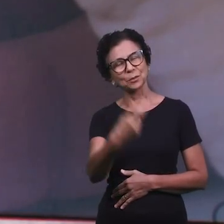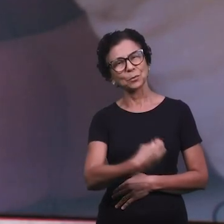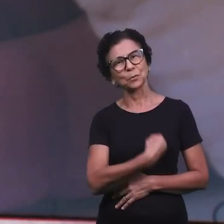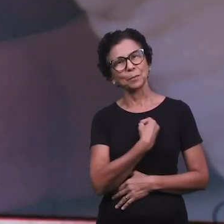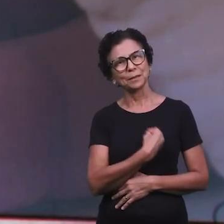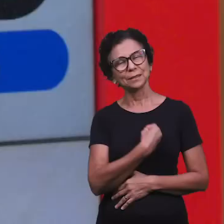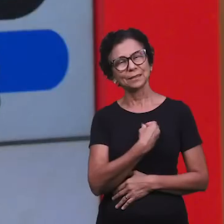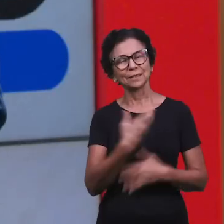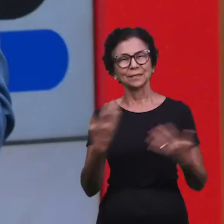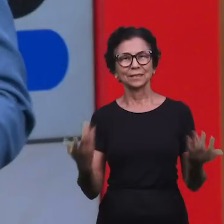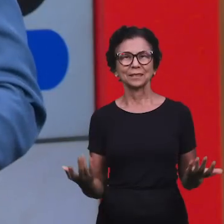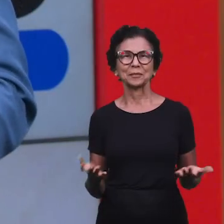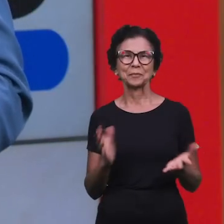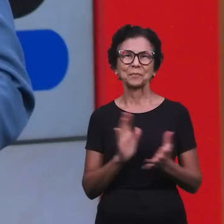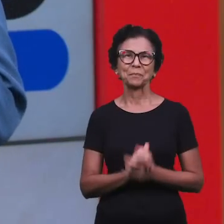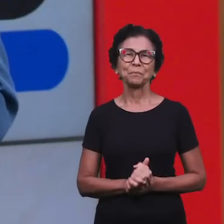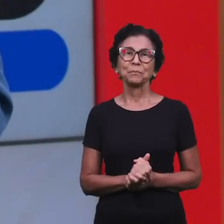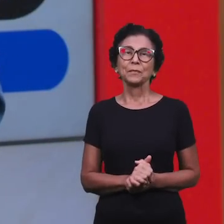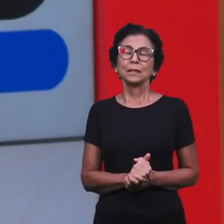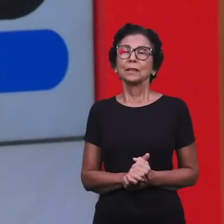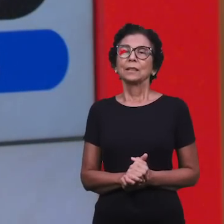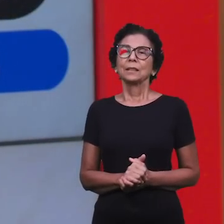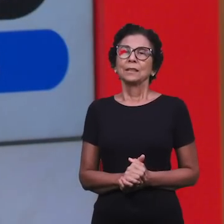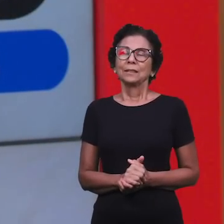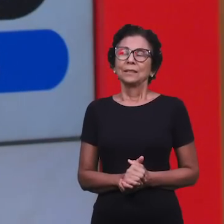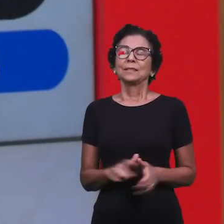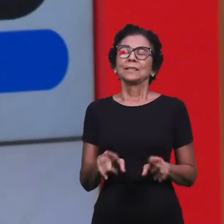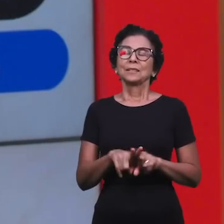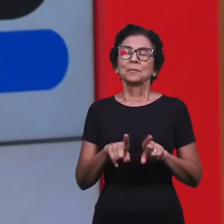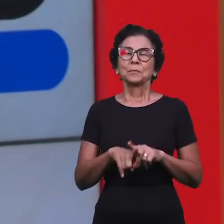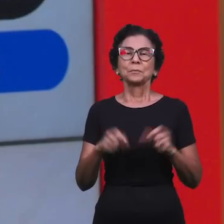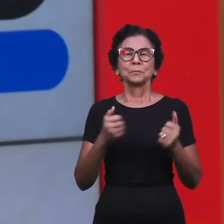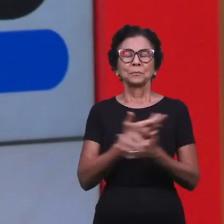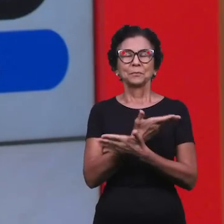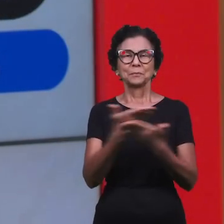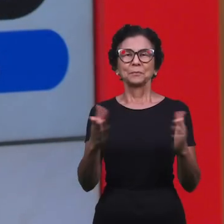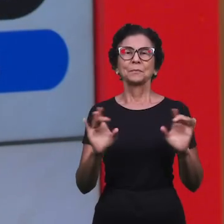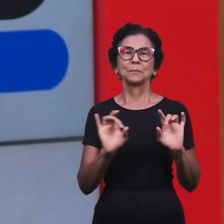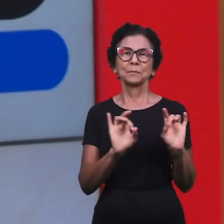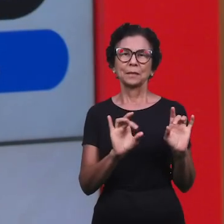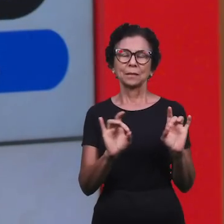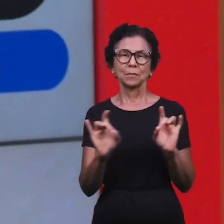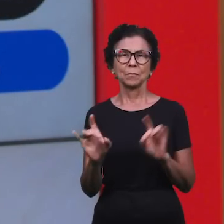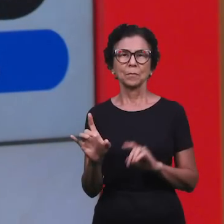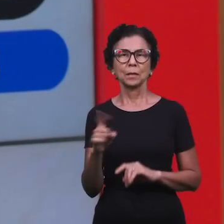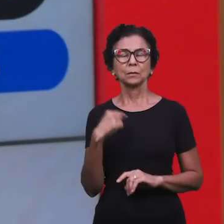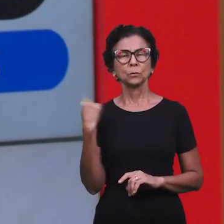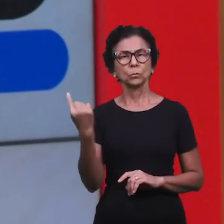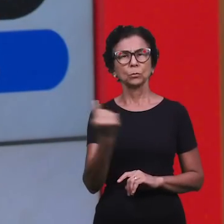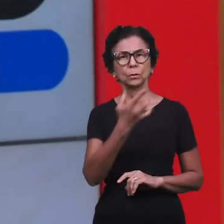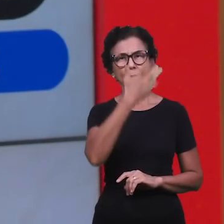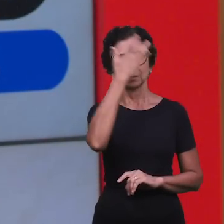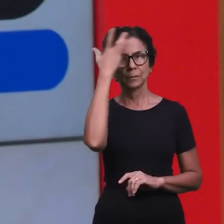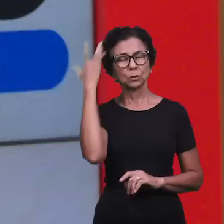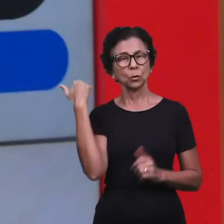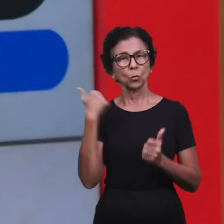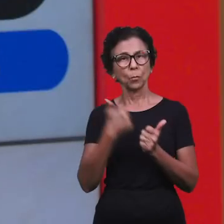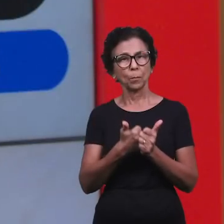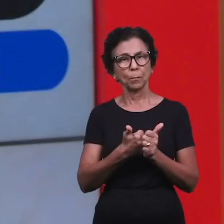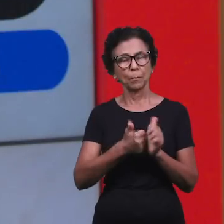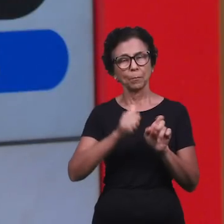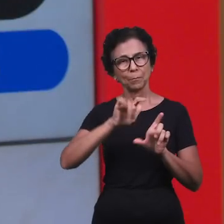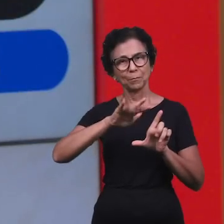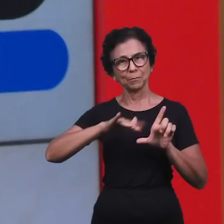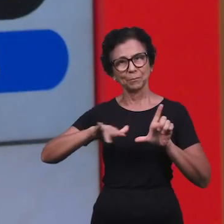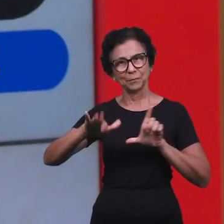um programa. E, obviamente, aquela nossa saudação especial para todos que nos acompanham pelas diversas